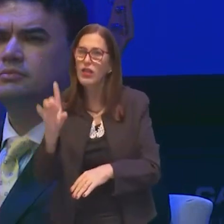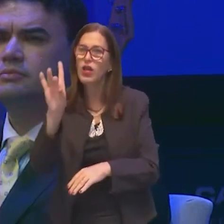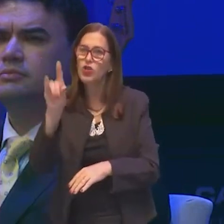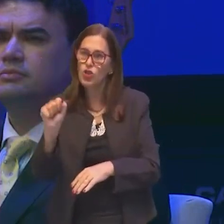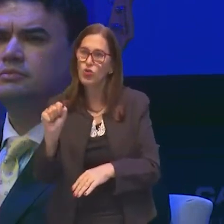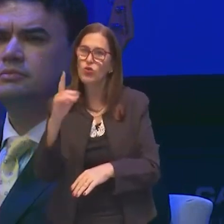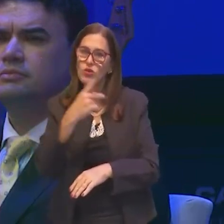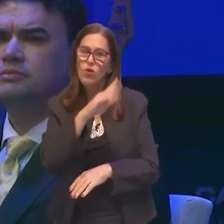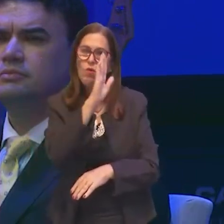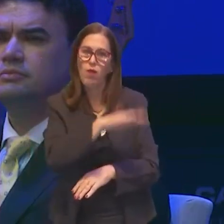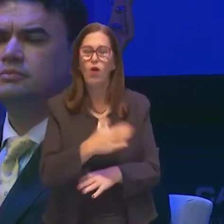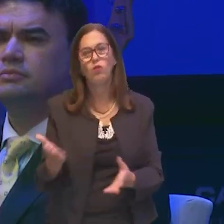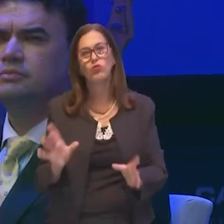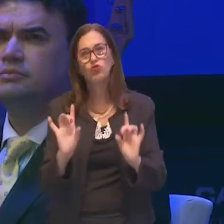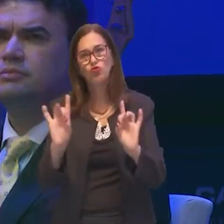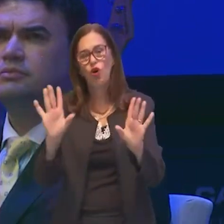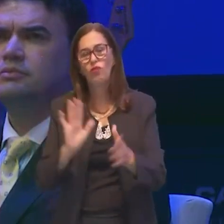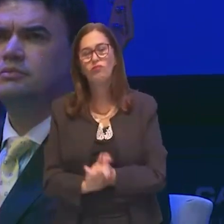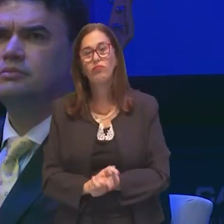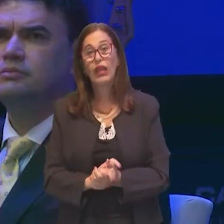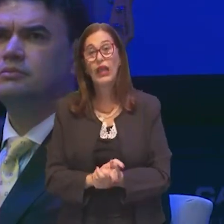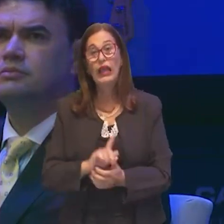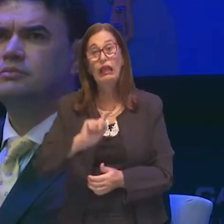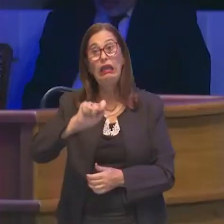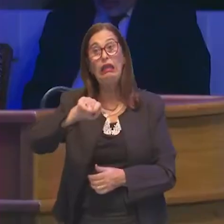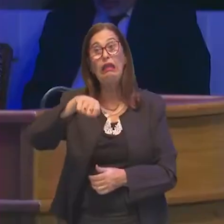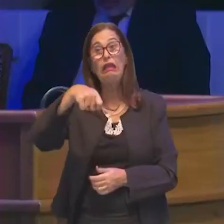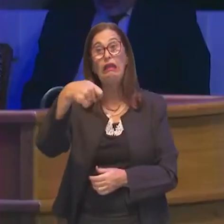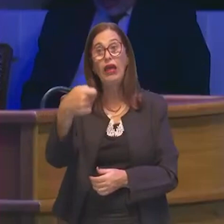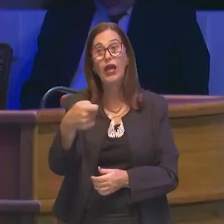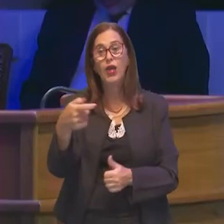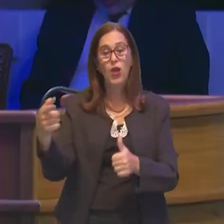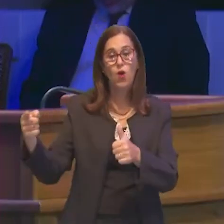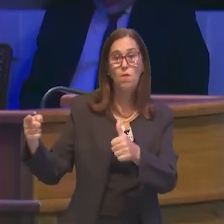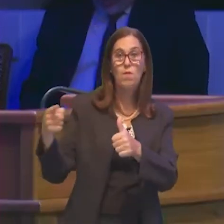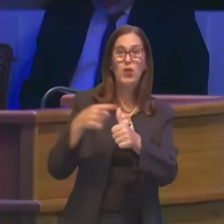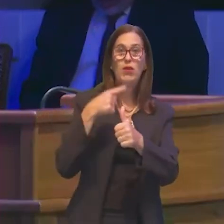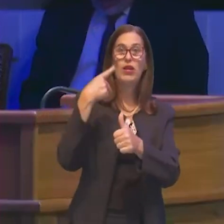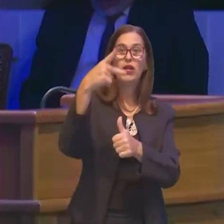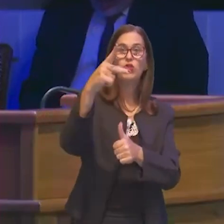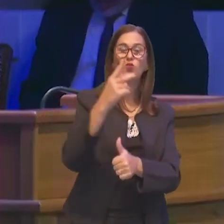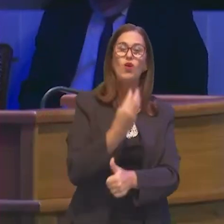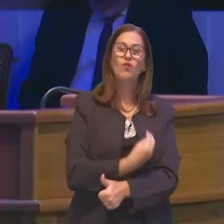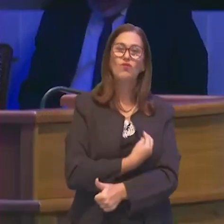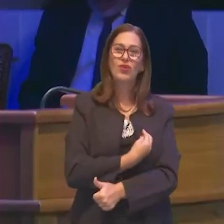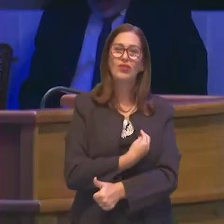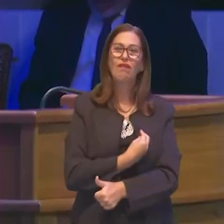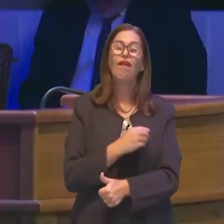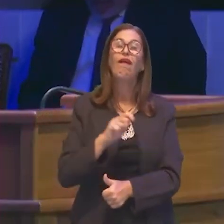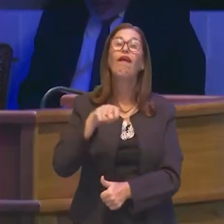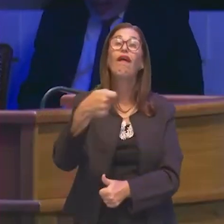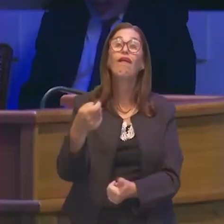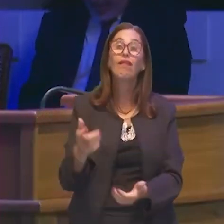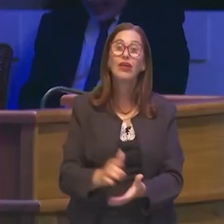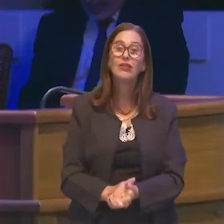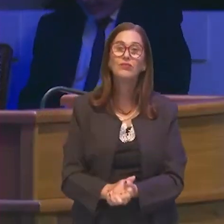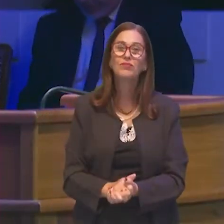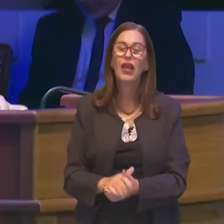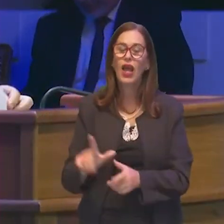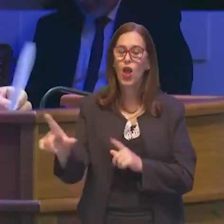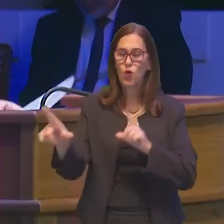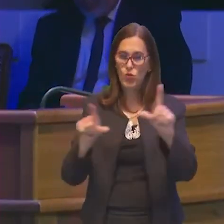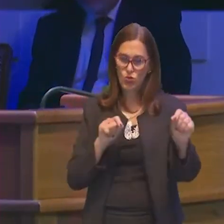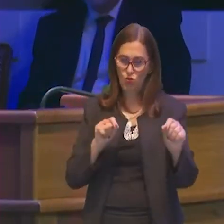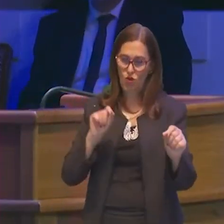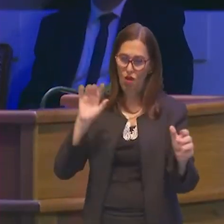mal. Quem é o primeiro em sua vida? Esta é uma escolha, é